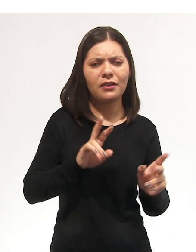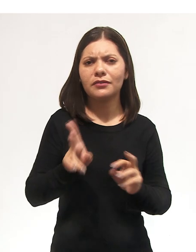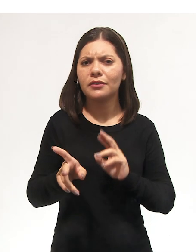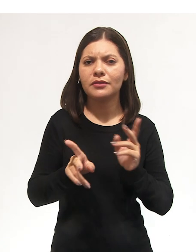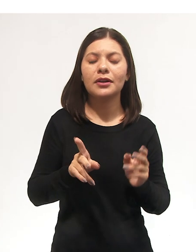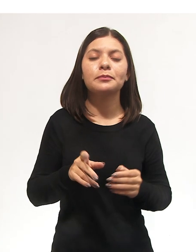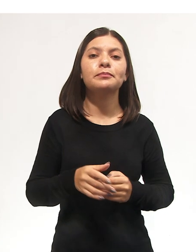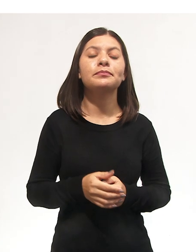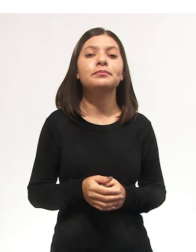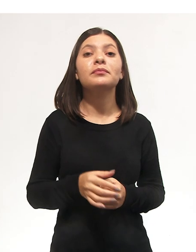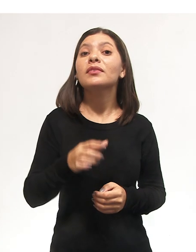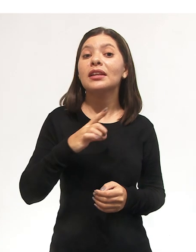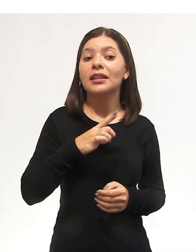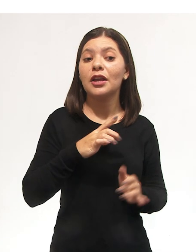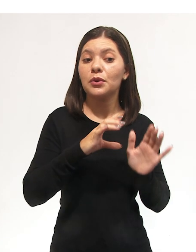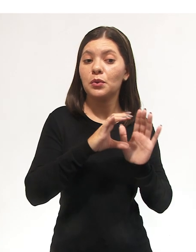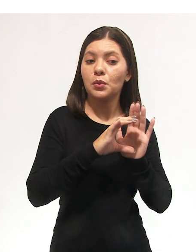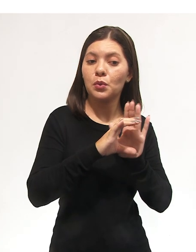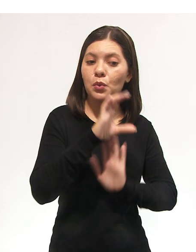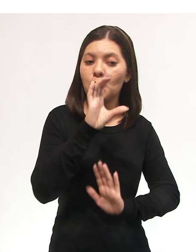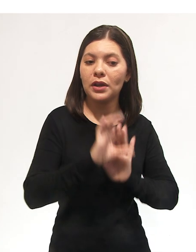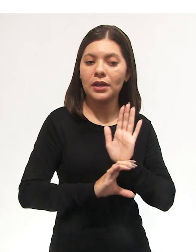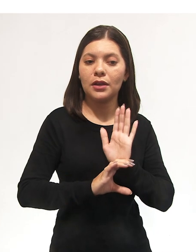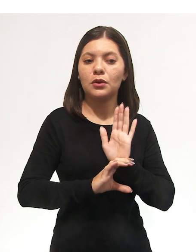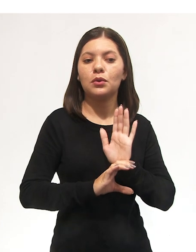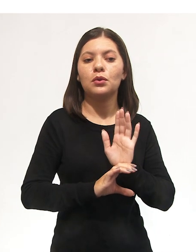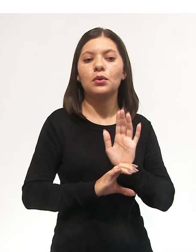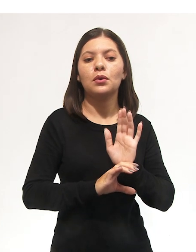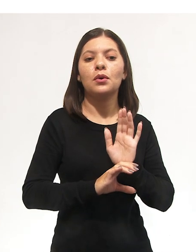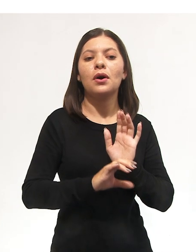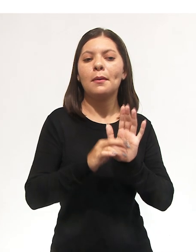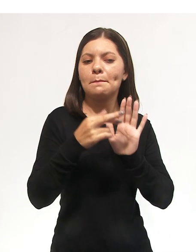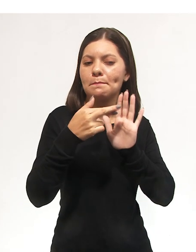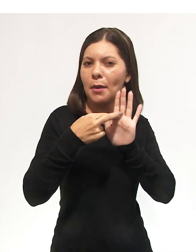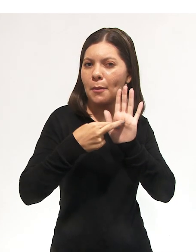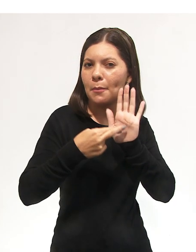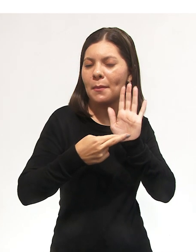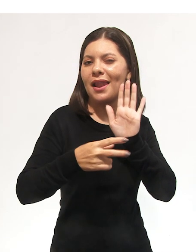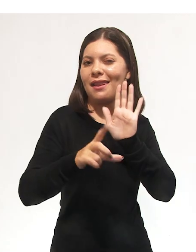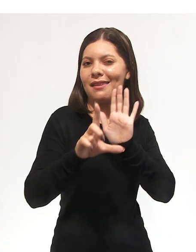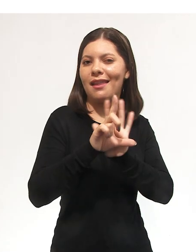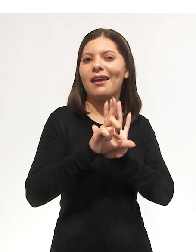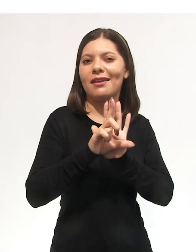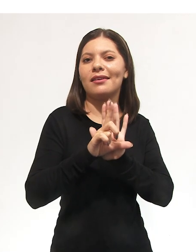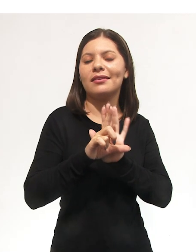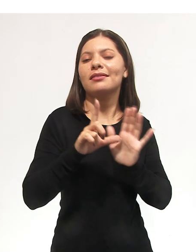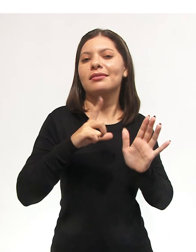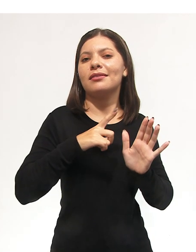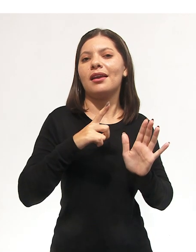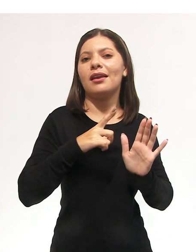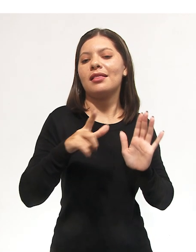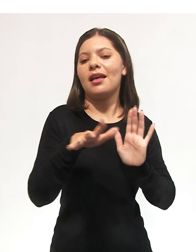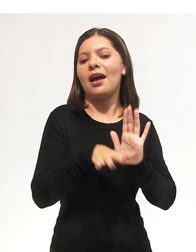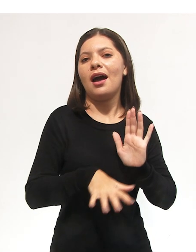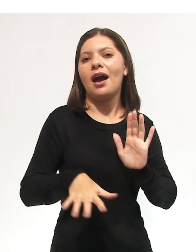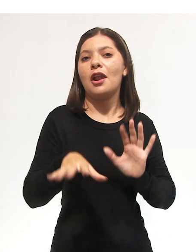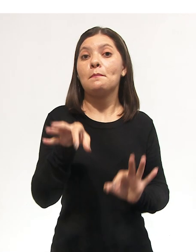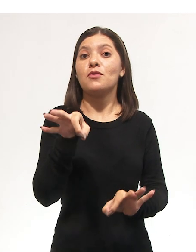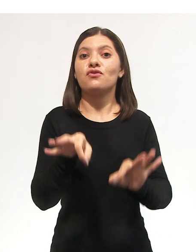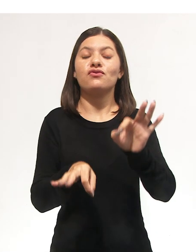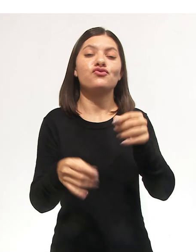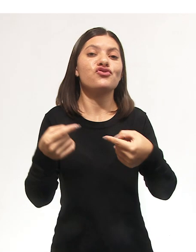a dimensão do currículo prescrito ou regulamentado, que é aquele currículo no âmbito das